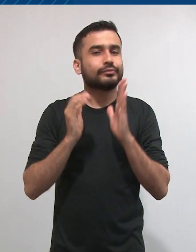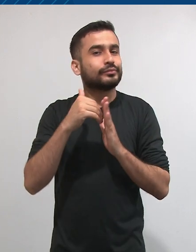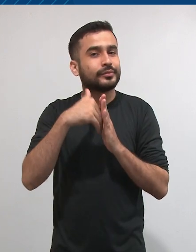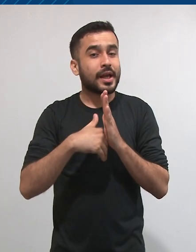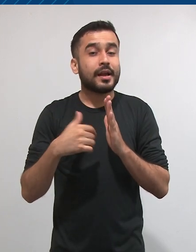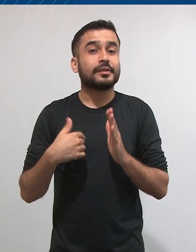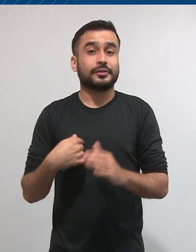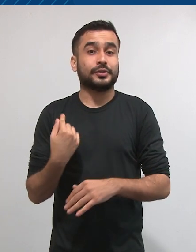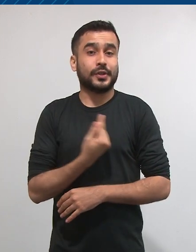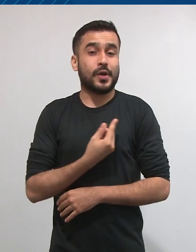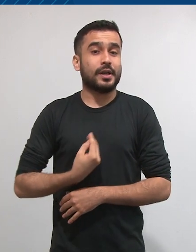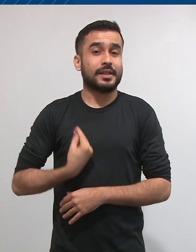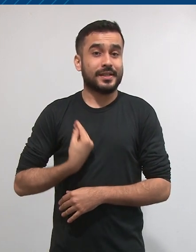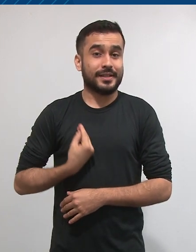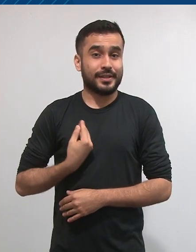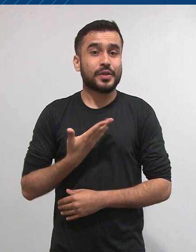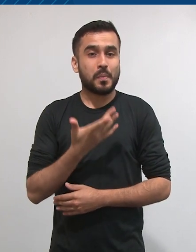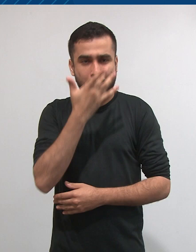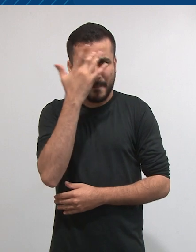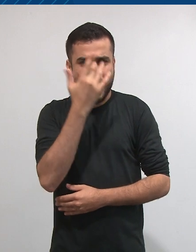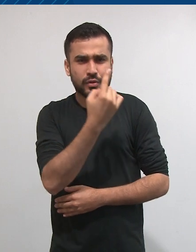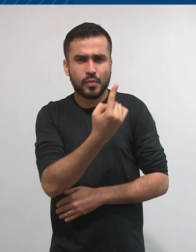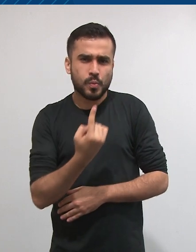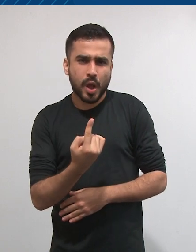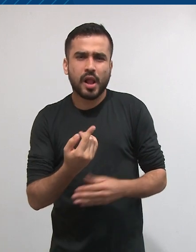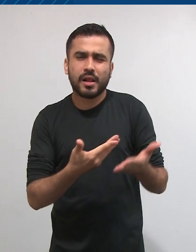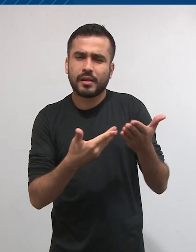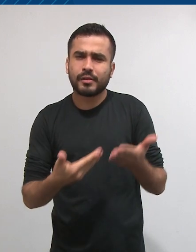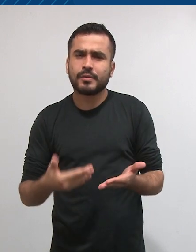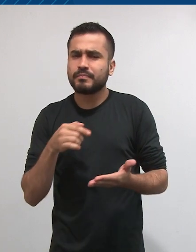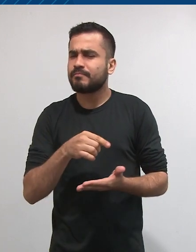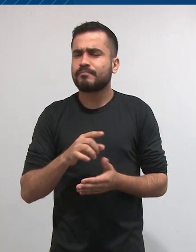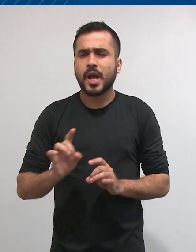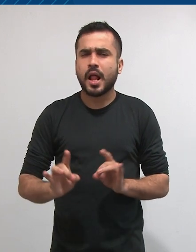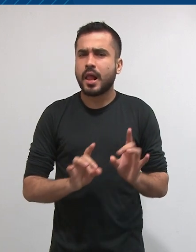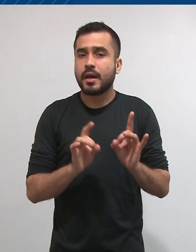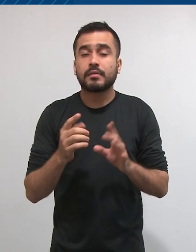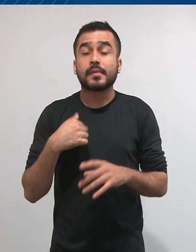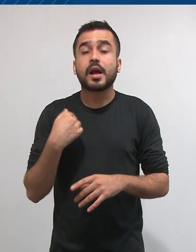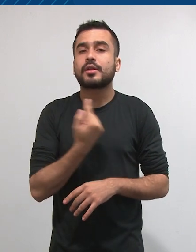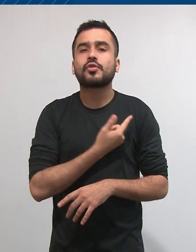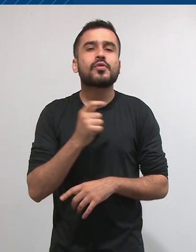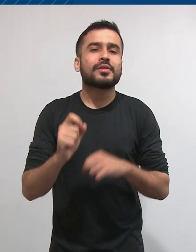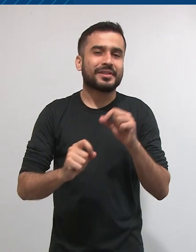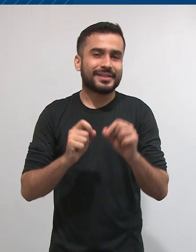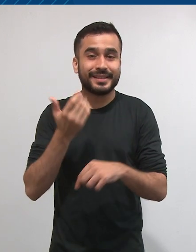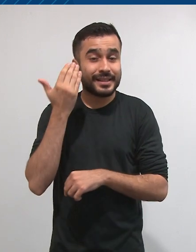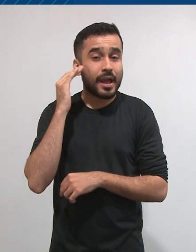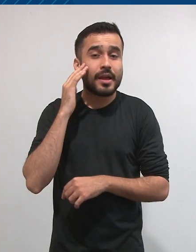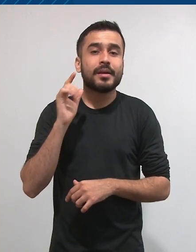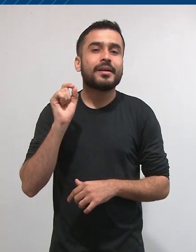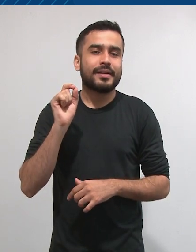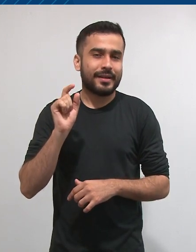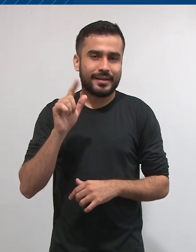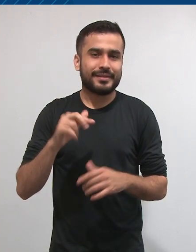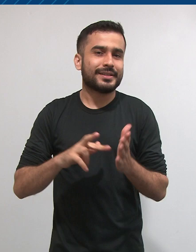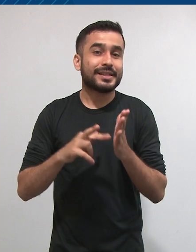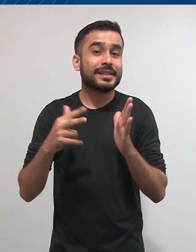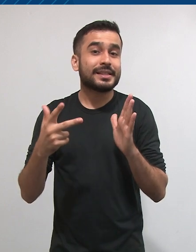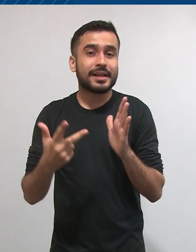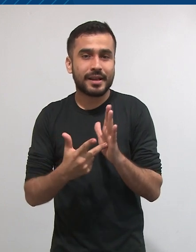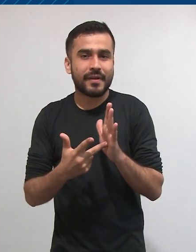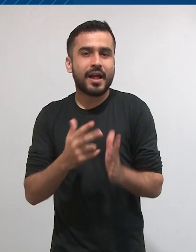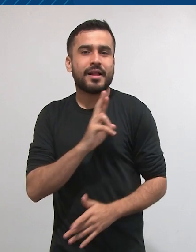Genipapo. Estamos aqui com o nosso convidado ilustre para a gente entender qual é o significado